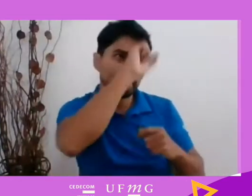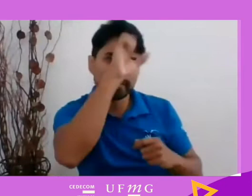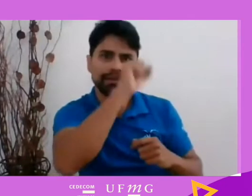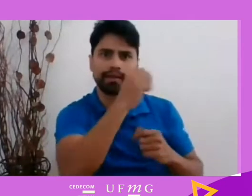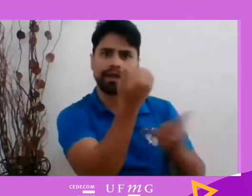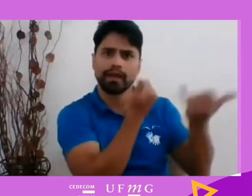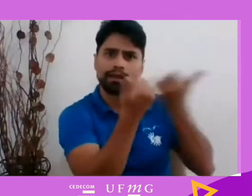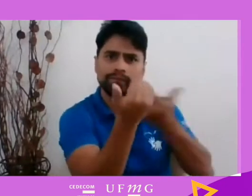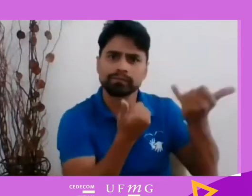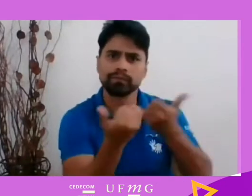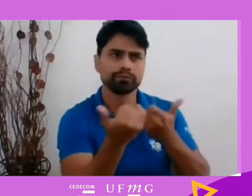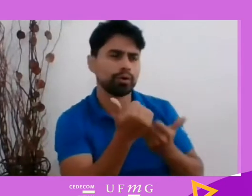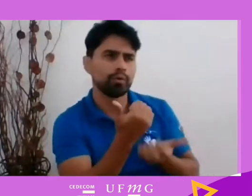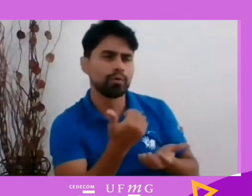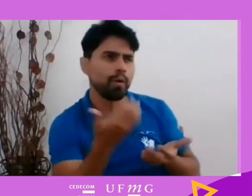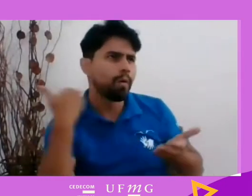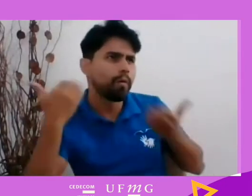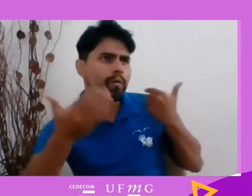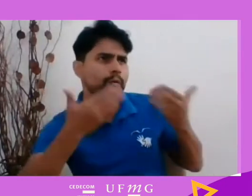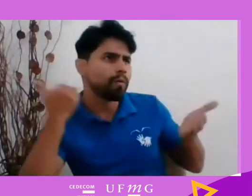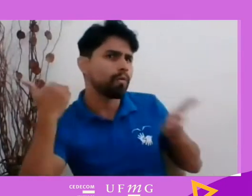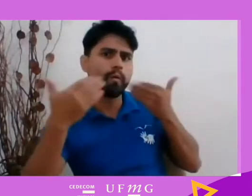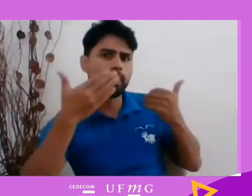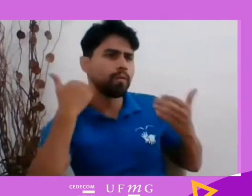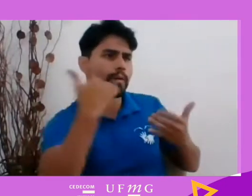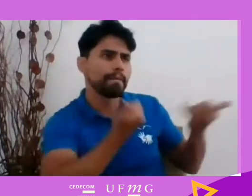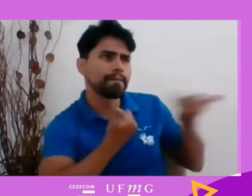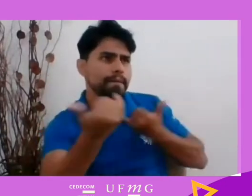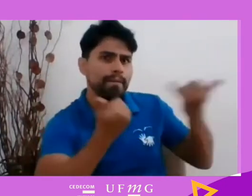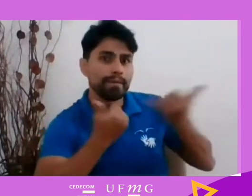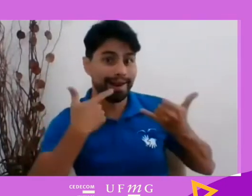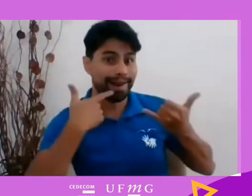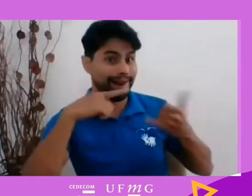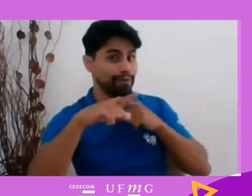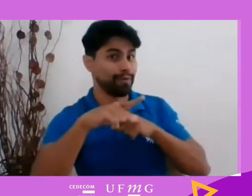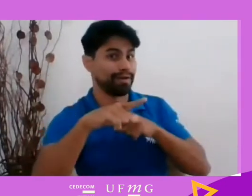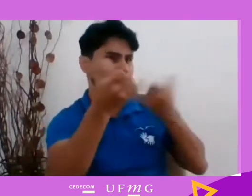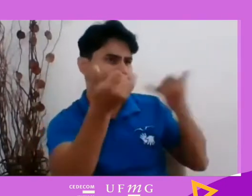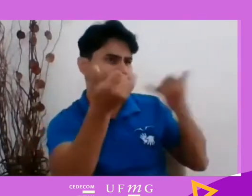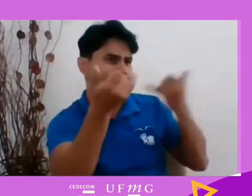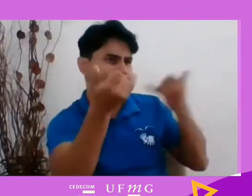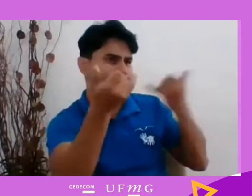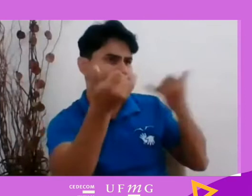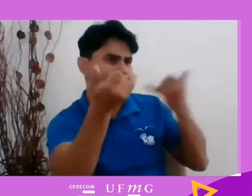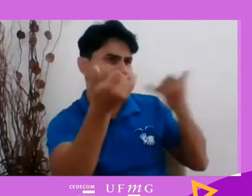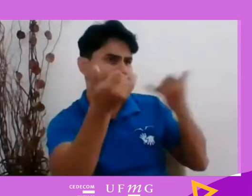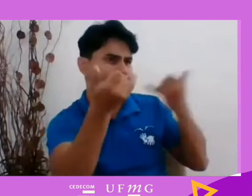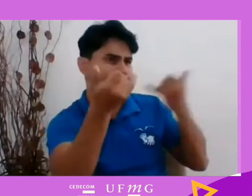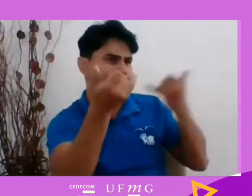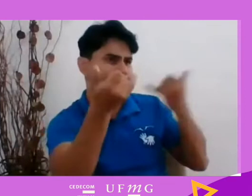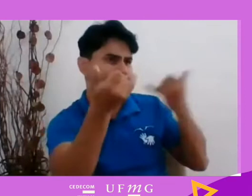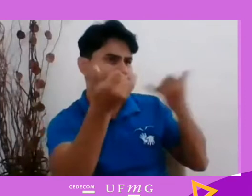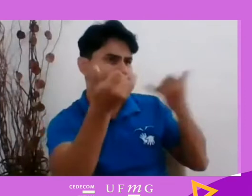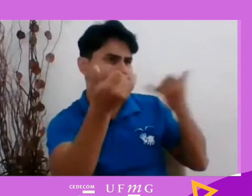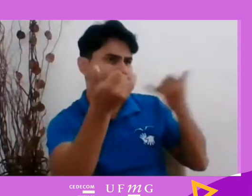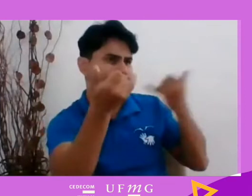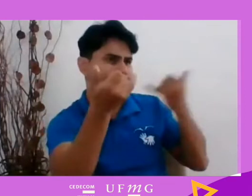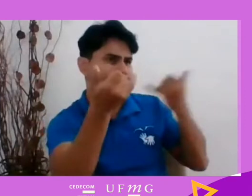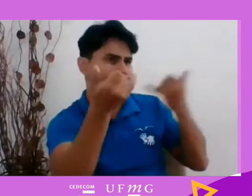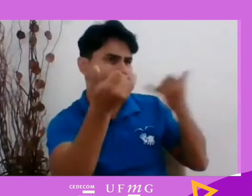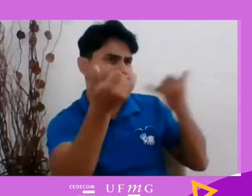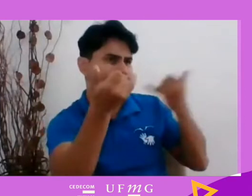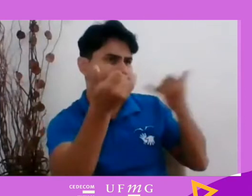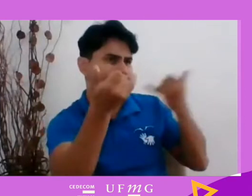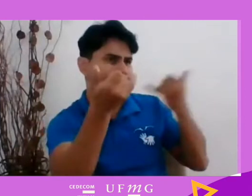né? Porque o que faz a circulação das informações propagar de modo viral é a crença, não é a verdade,